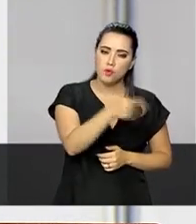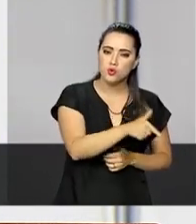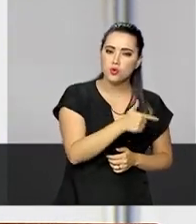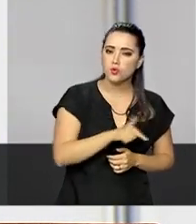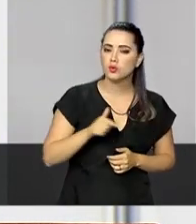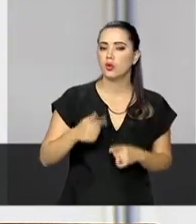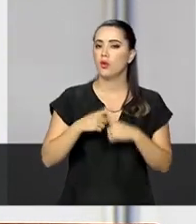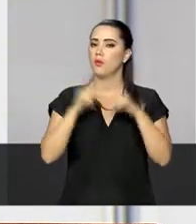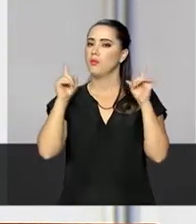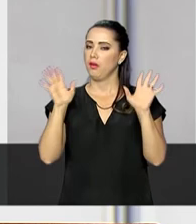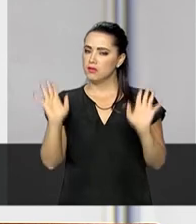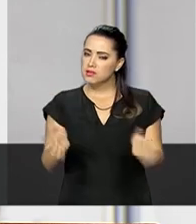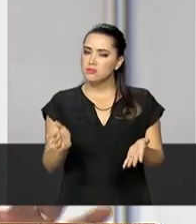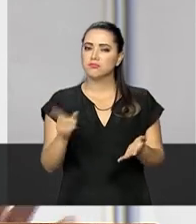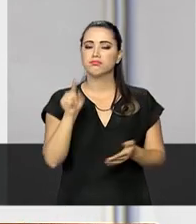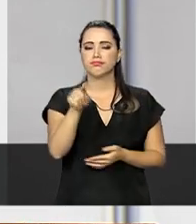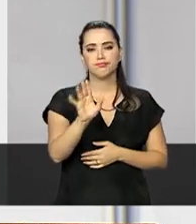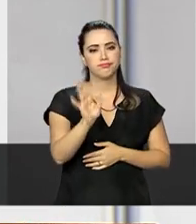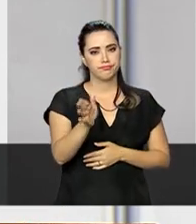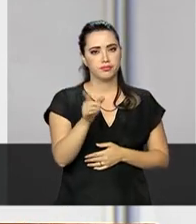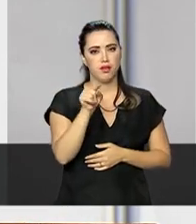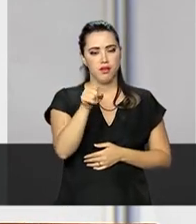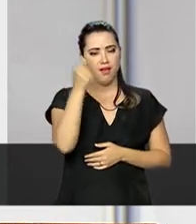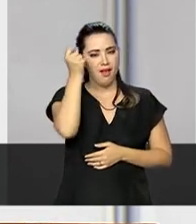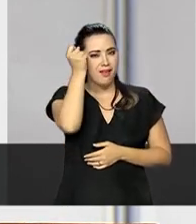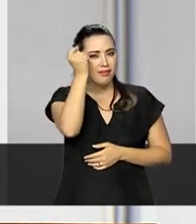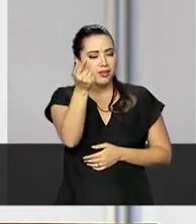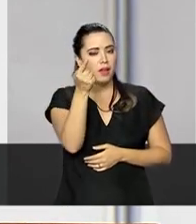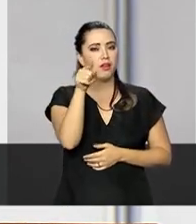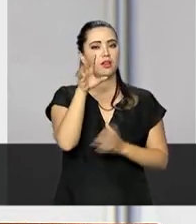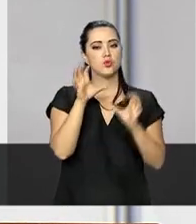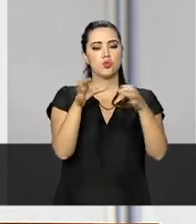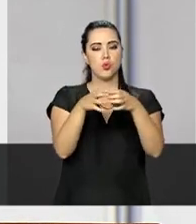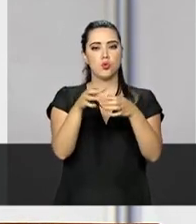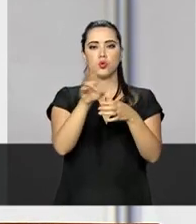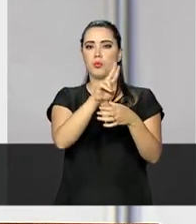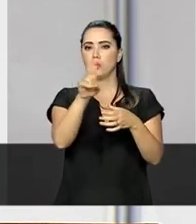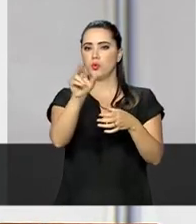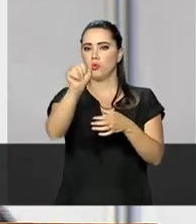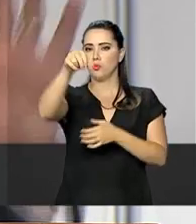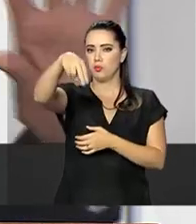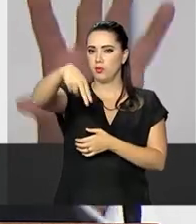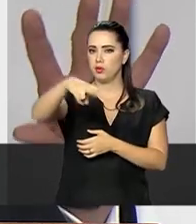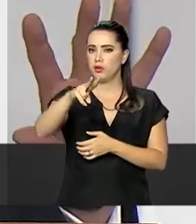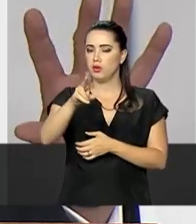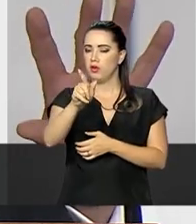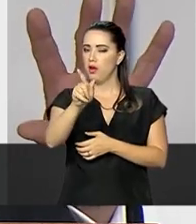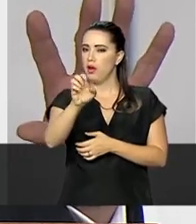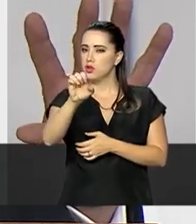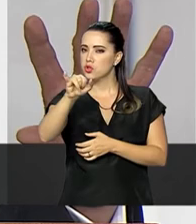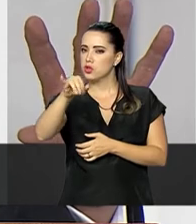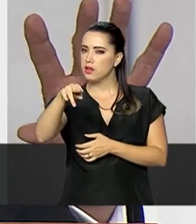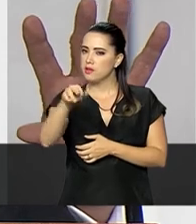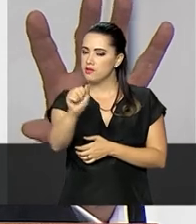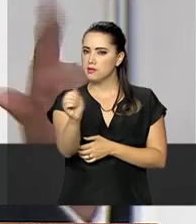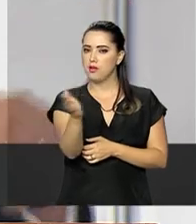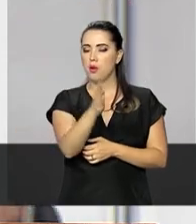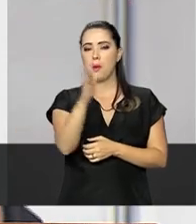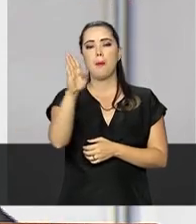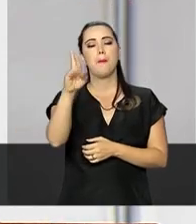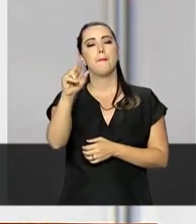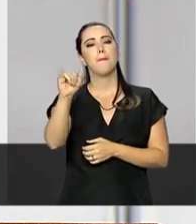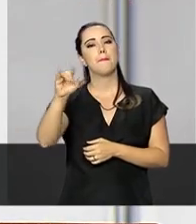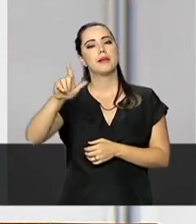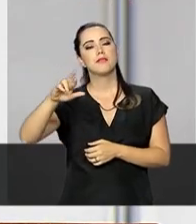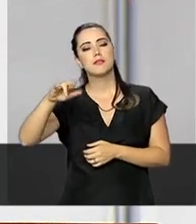científico brasileiro daí a idéia de uma agência brasileira dos museus de um ato não é que vai